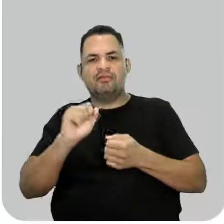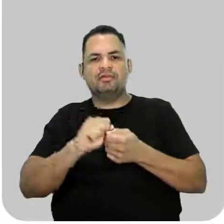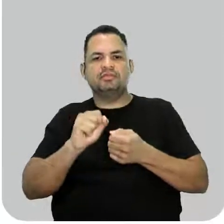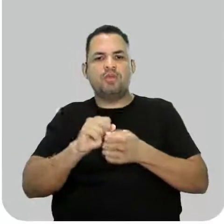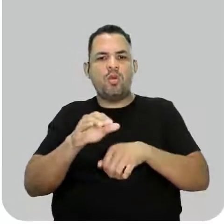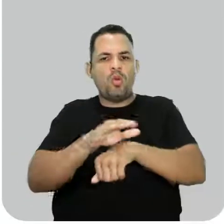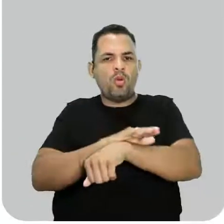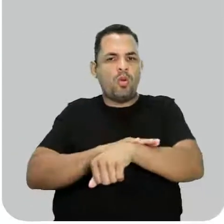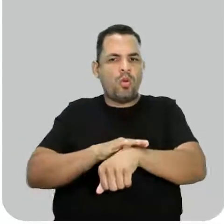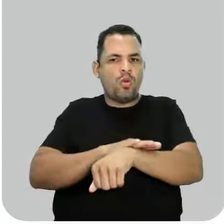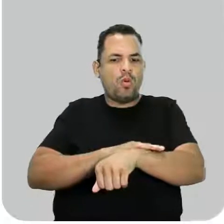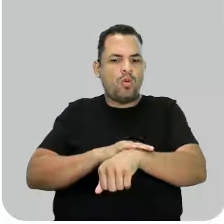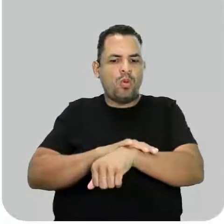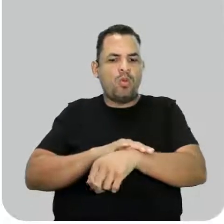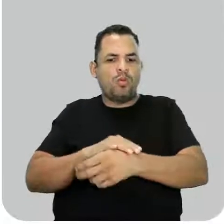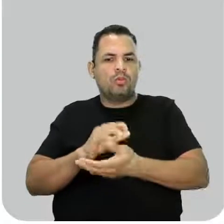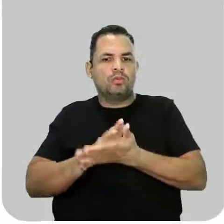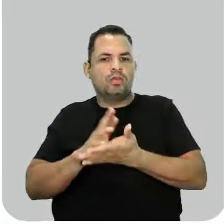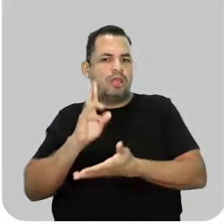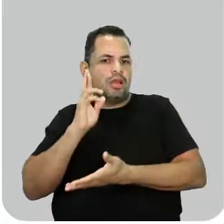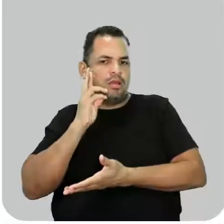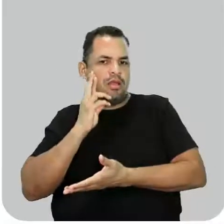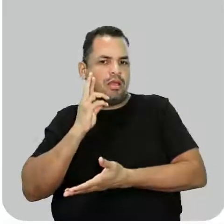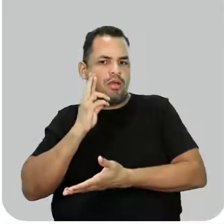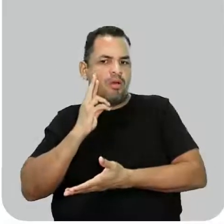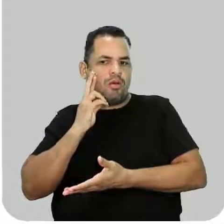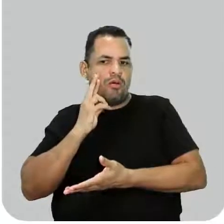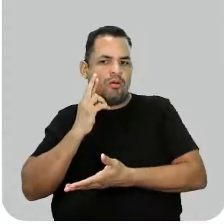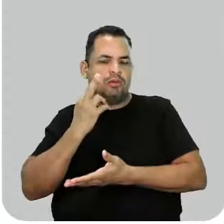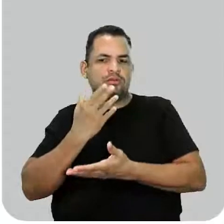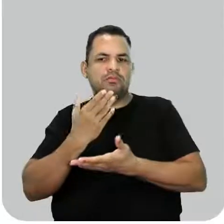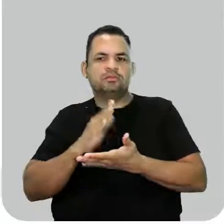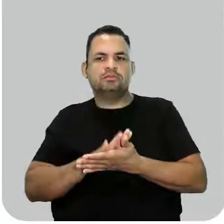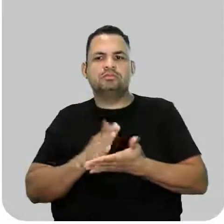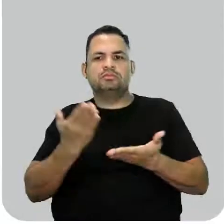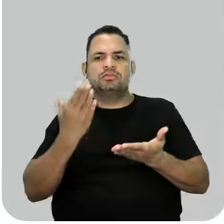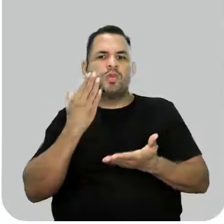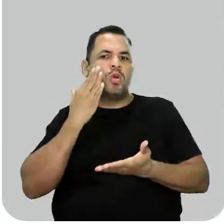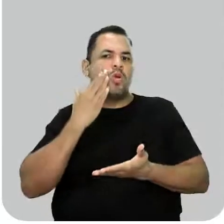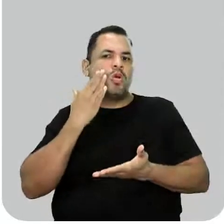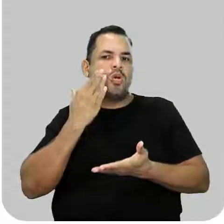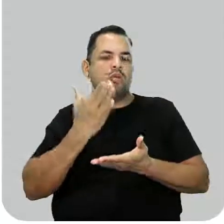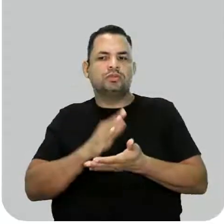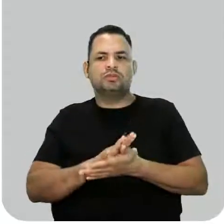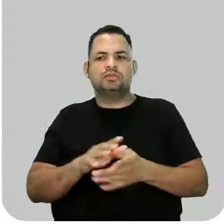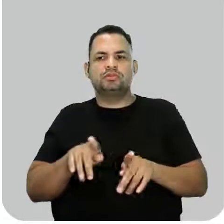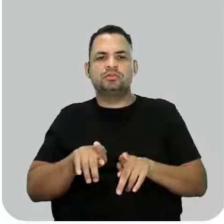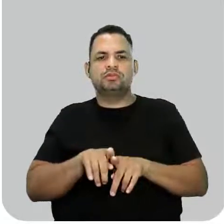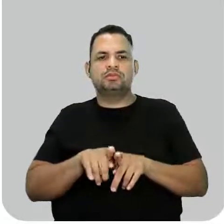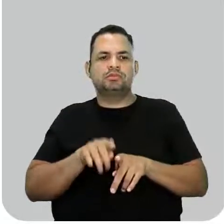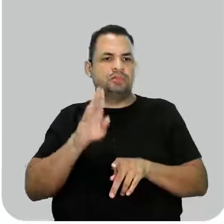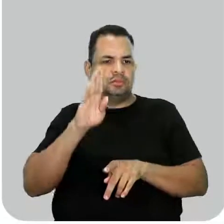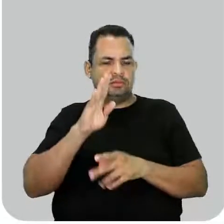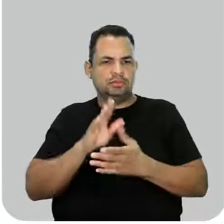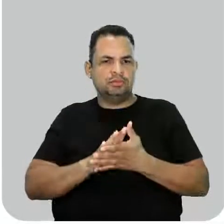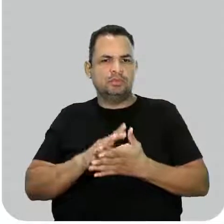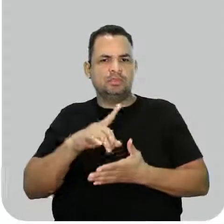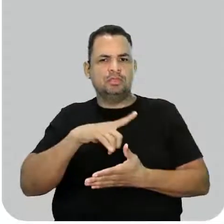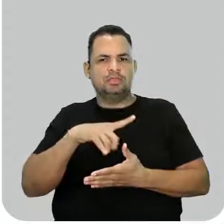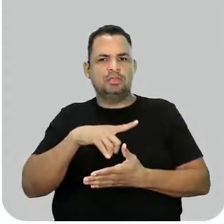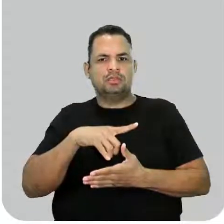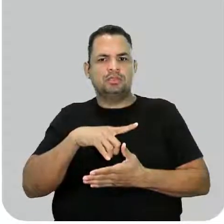fragança de rosas. O principal componente do óleo de rosas tem uma cadeia